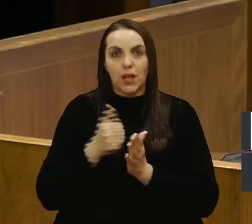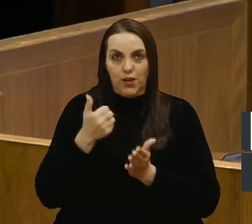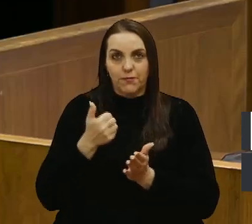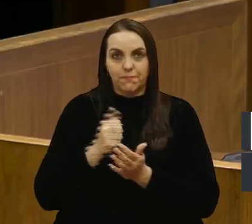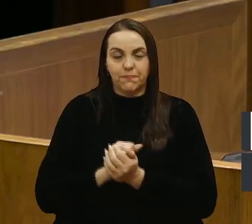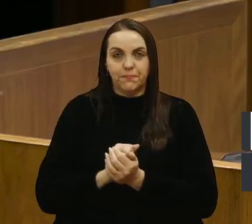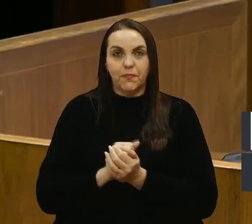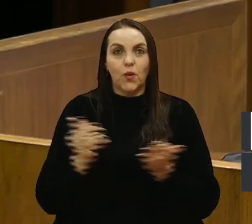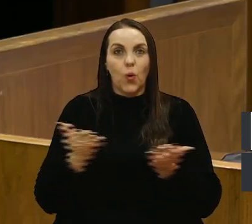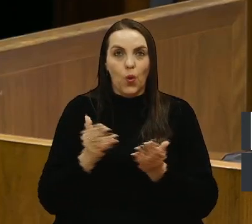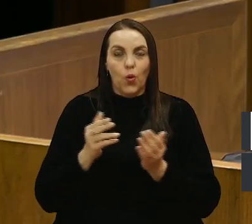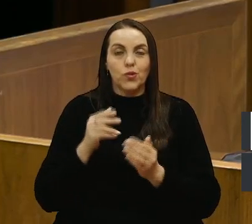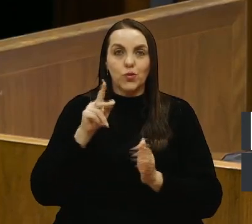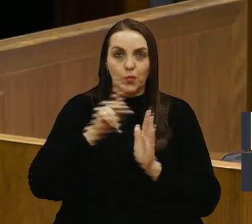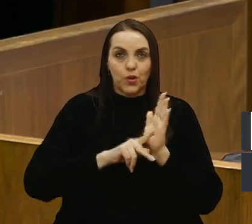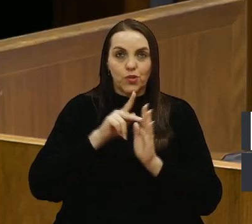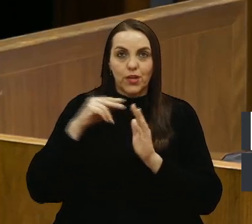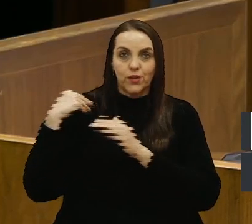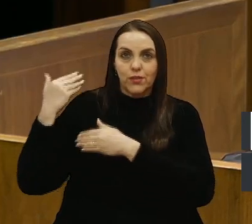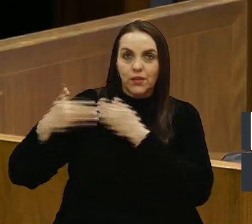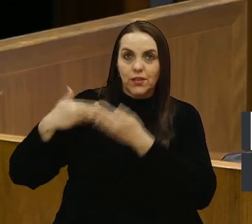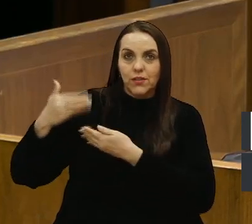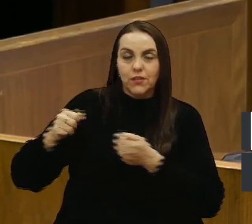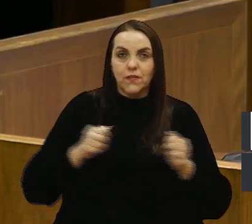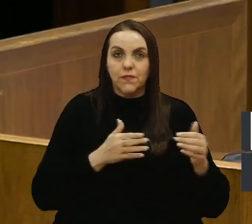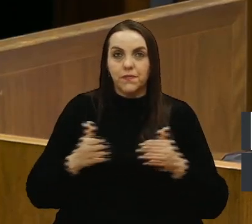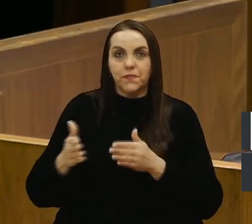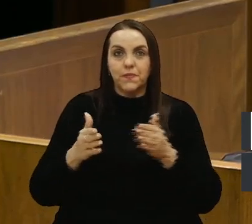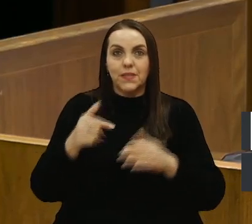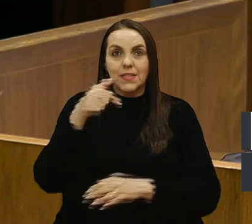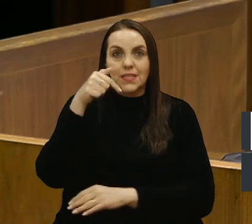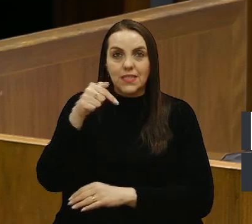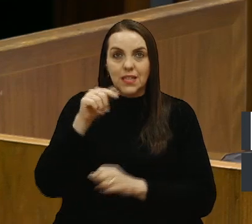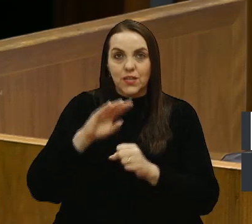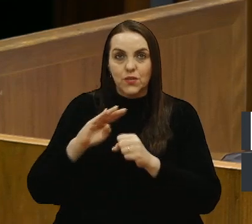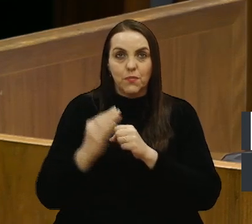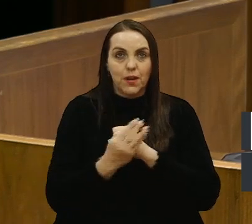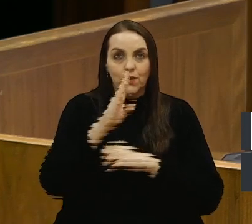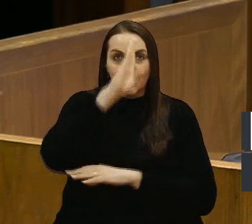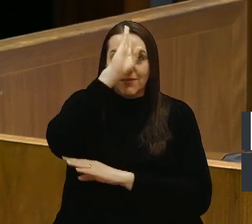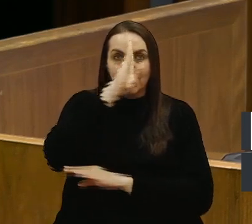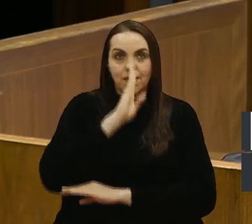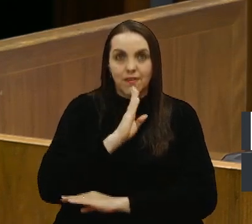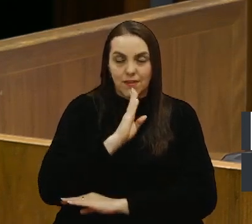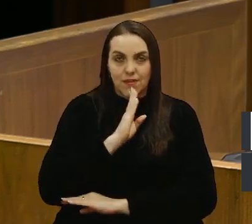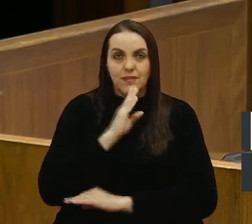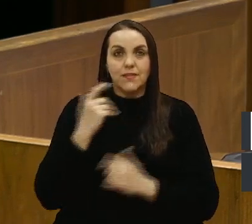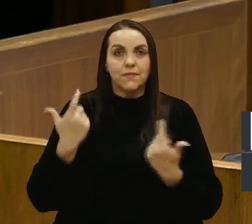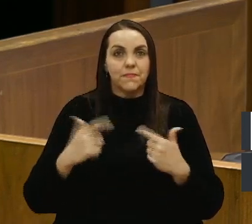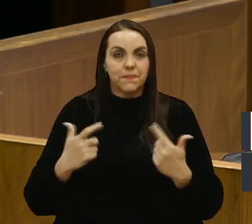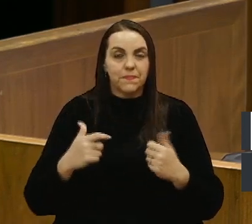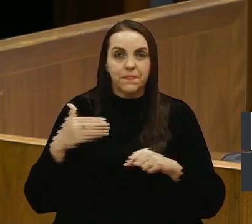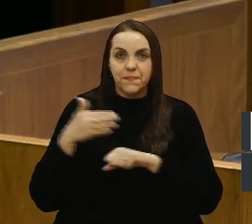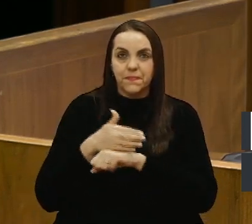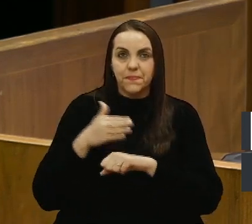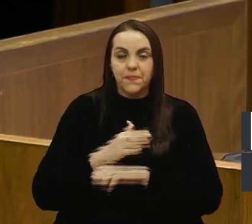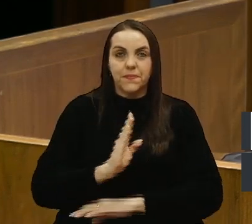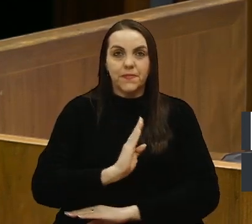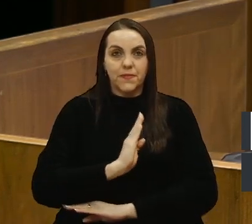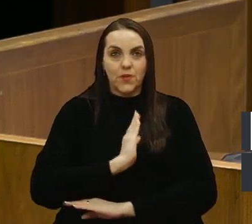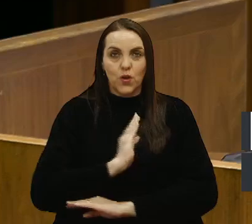o projeto Trajetórias e Travessias está em 7 bairros de forma gratuita, onde eles têm acesso à